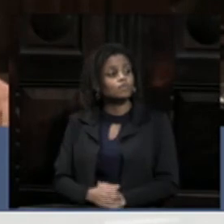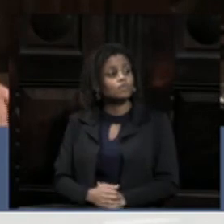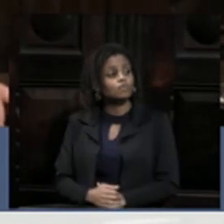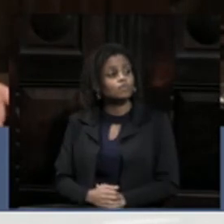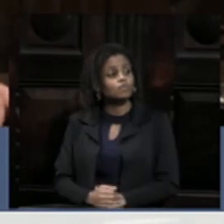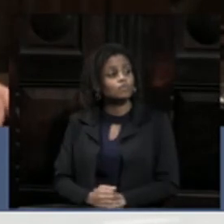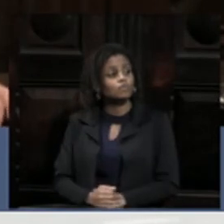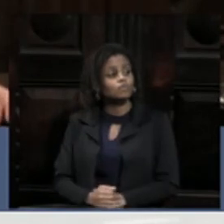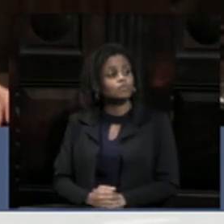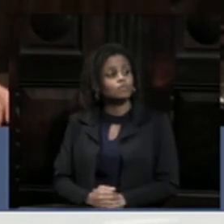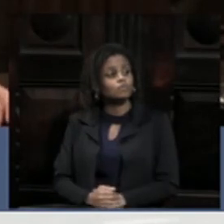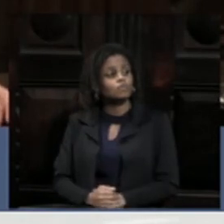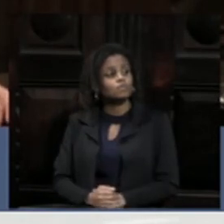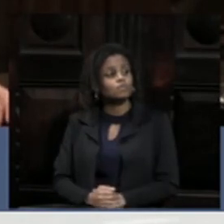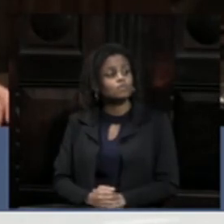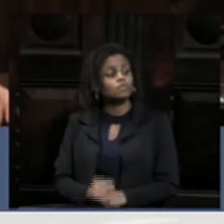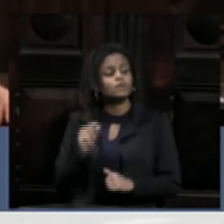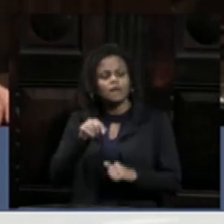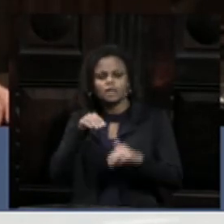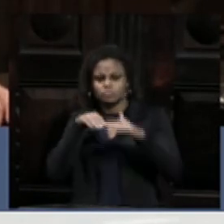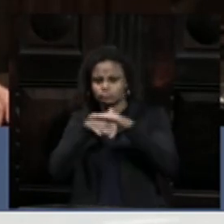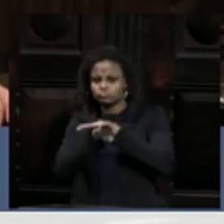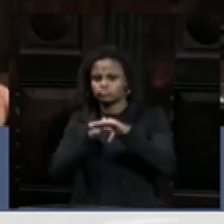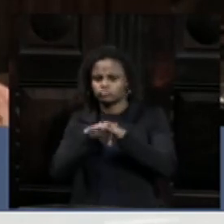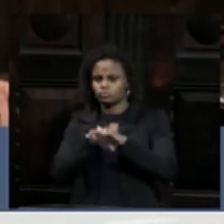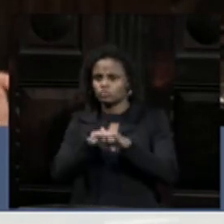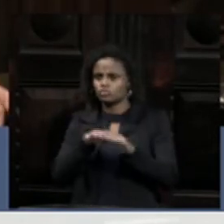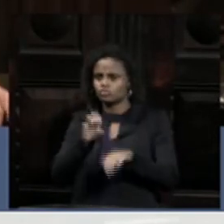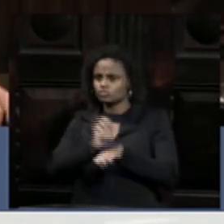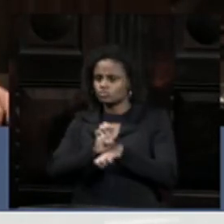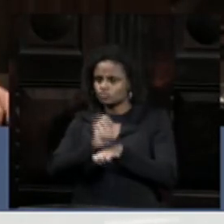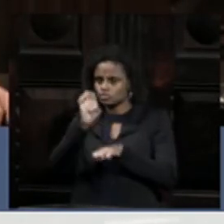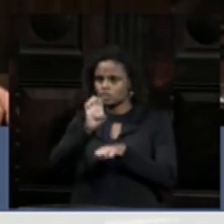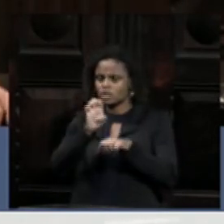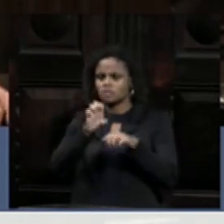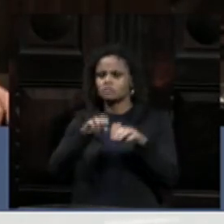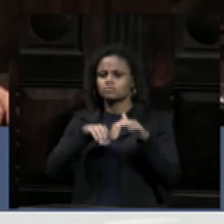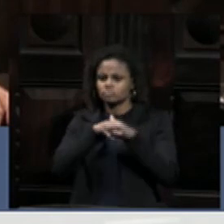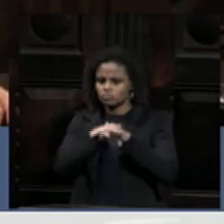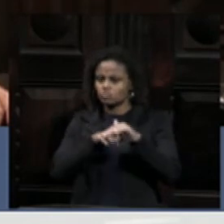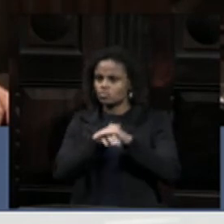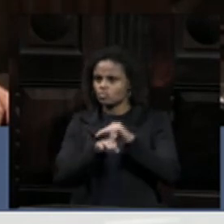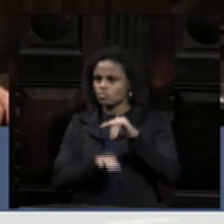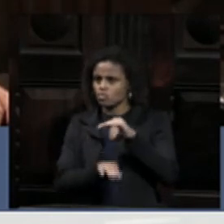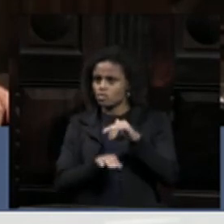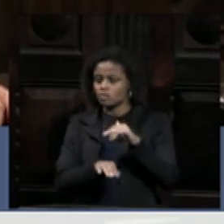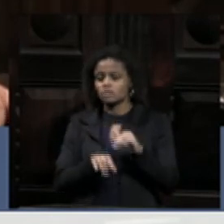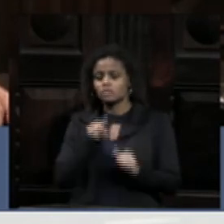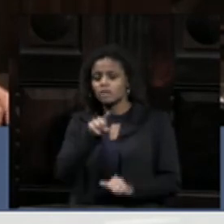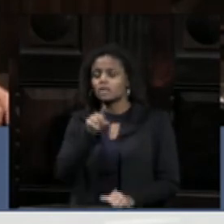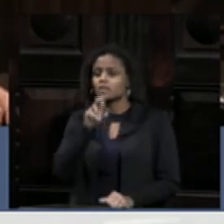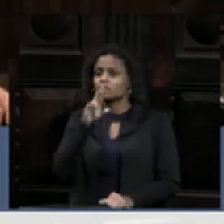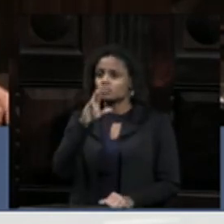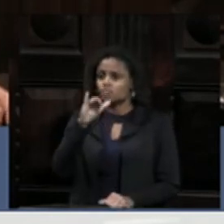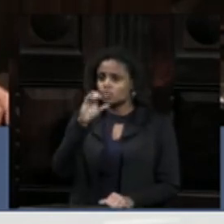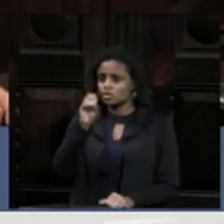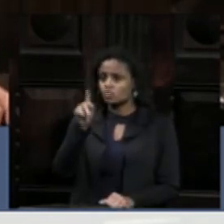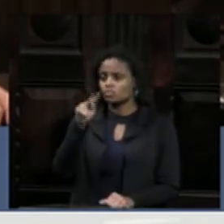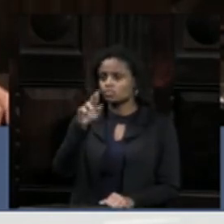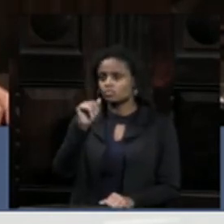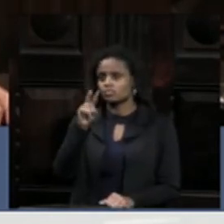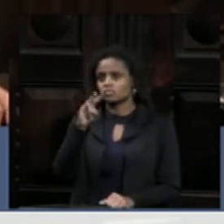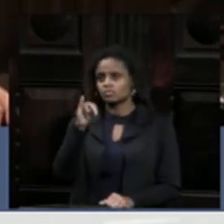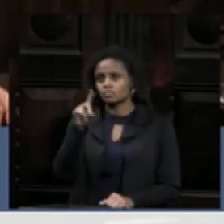no Tesouro do Estado, ele sirva para capitalizar o Rio Previdência. E